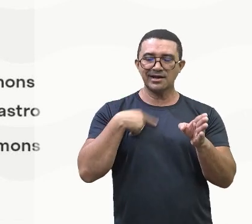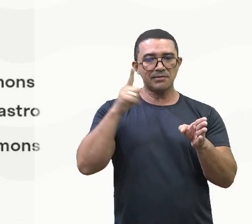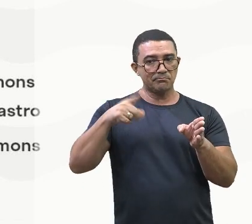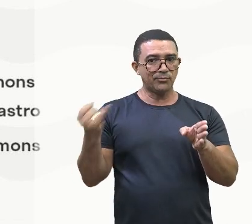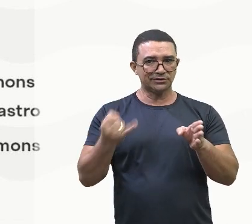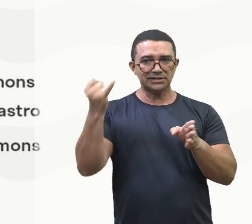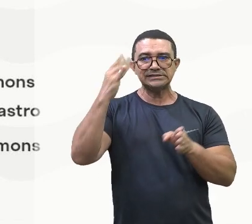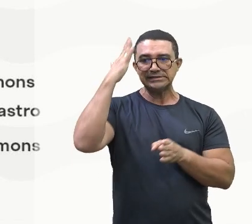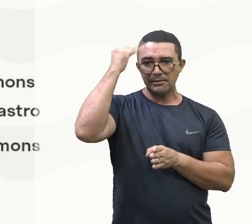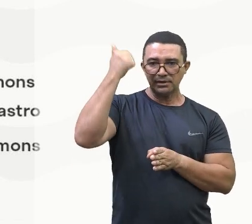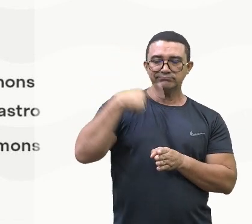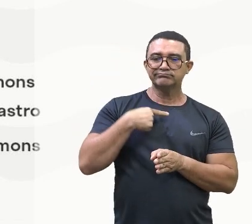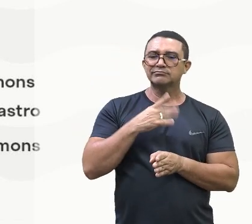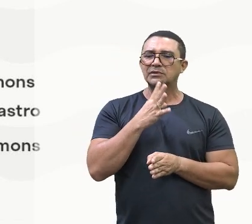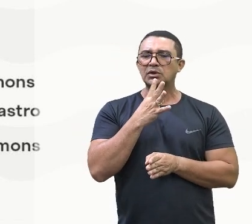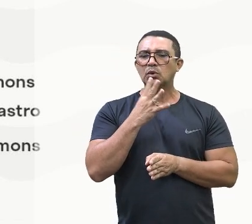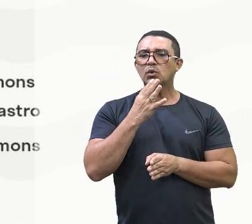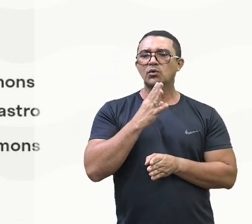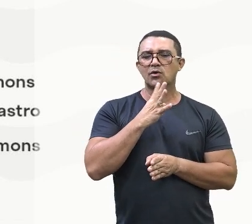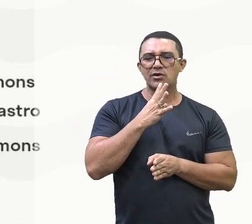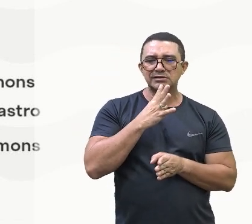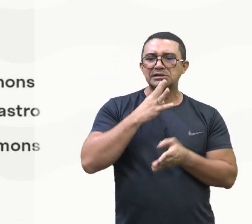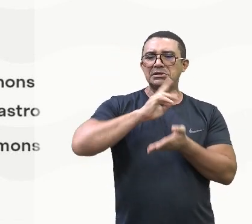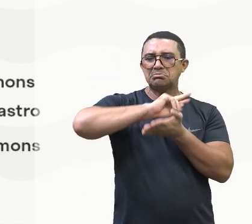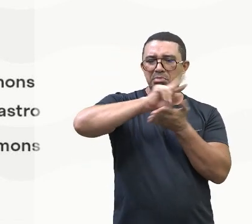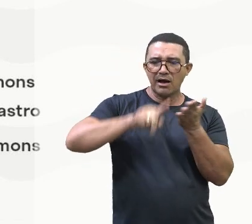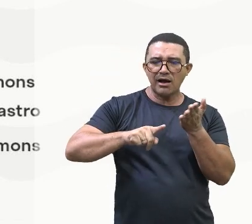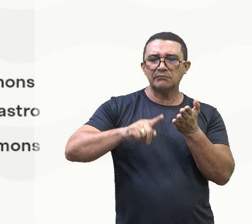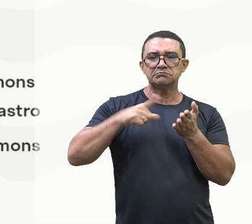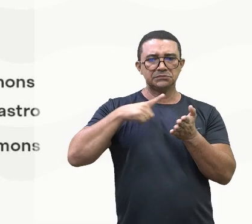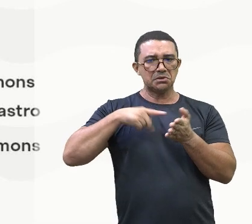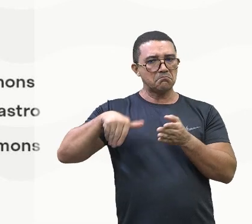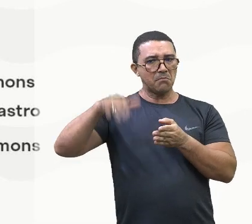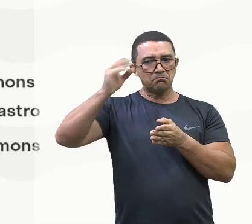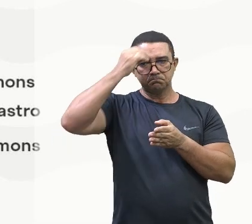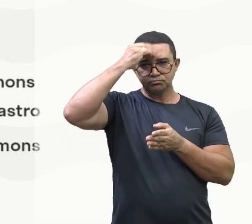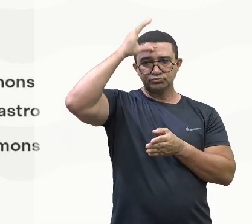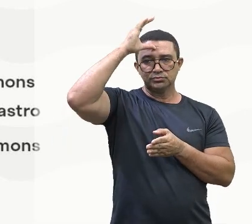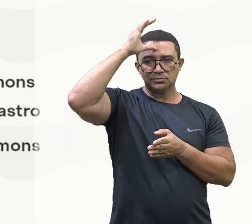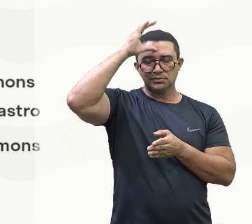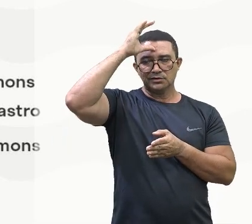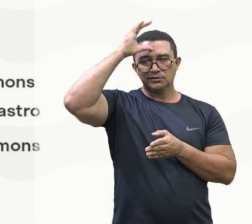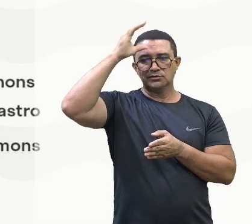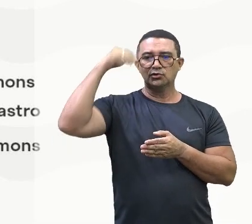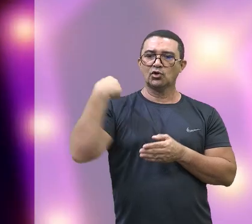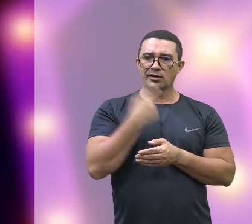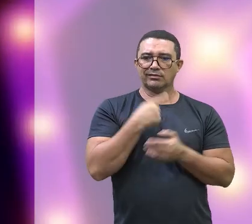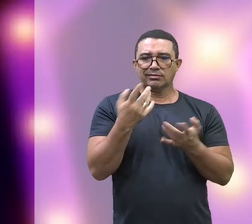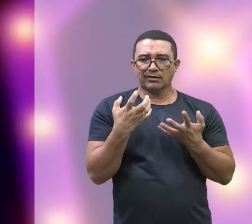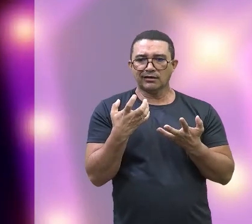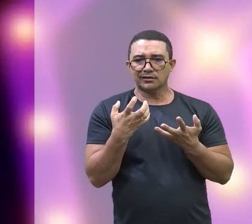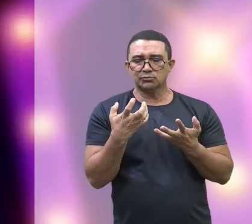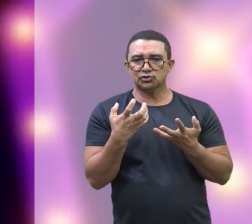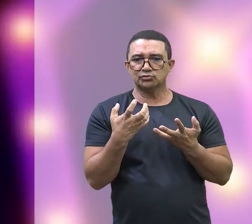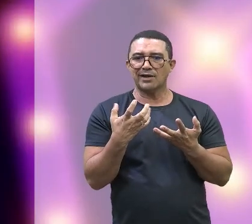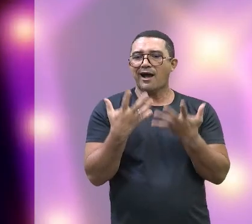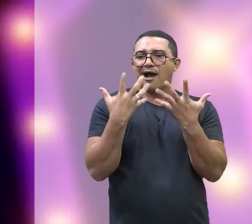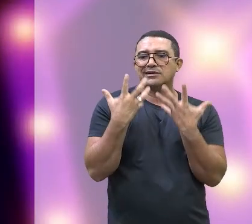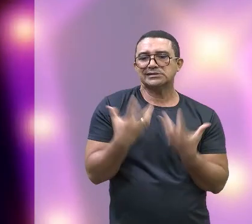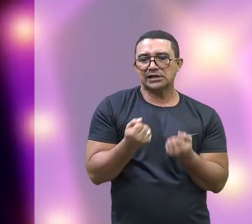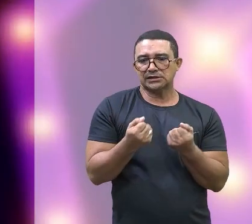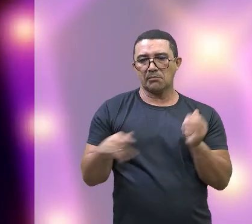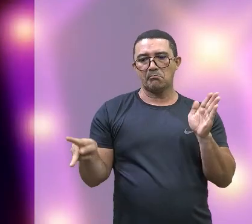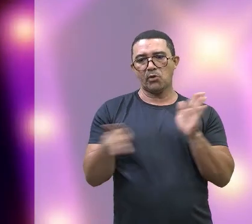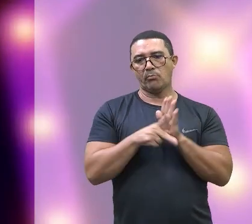conhecimento, porque isso faz com que nós queiramos ser mais brasileiros e tenhamos a nossa